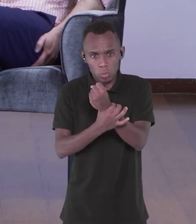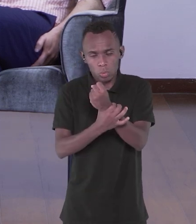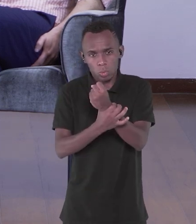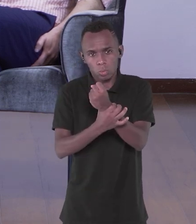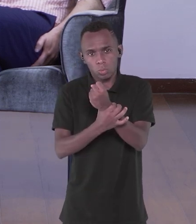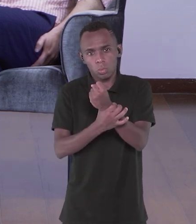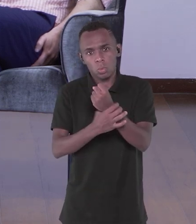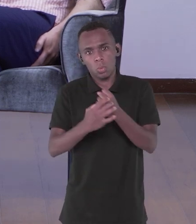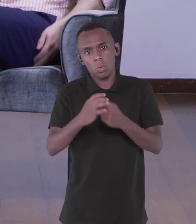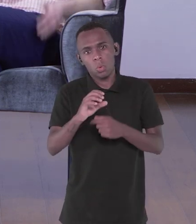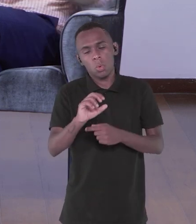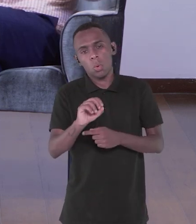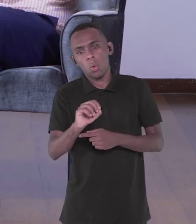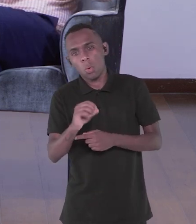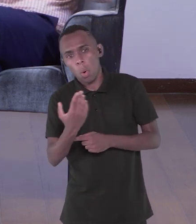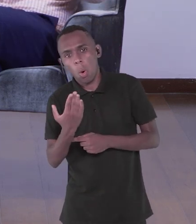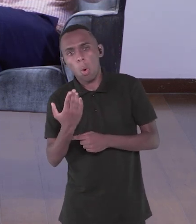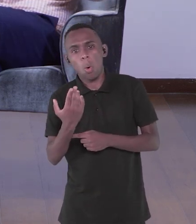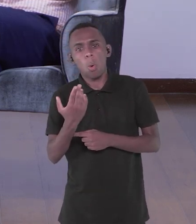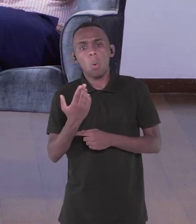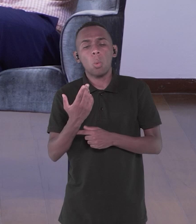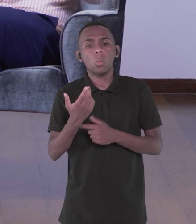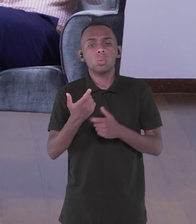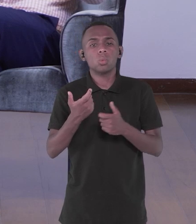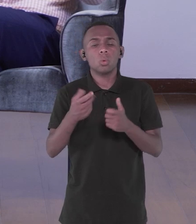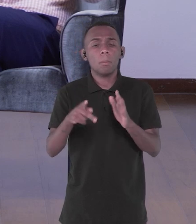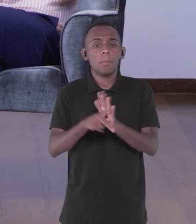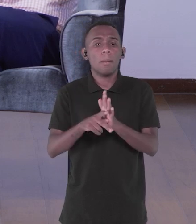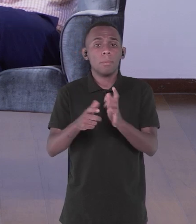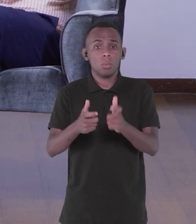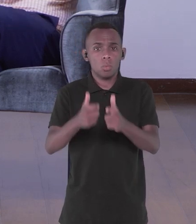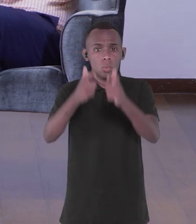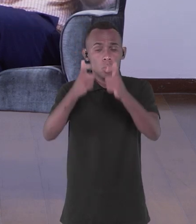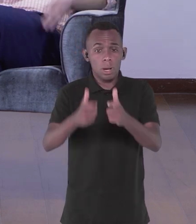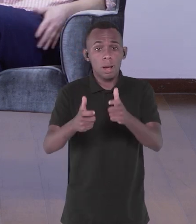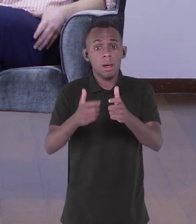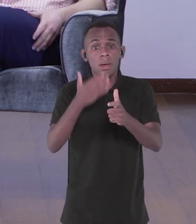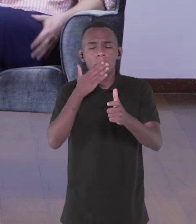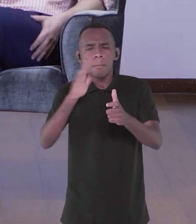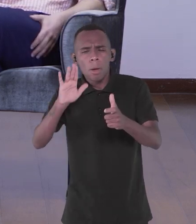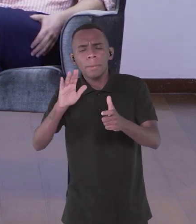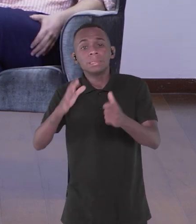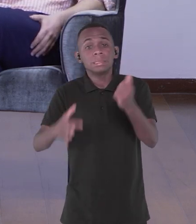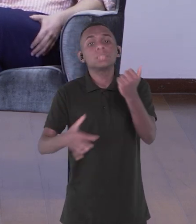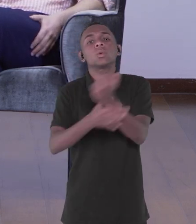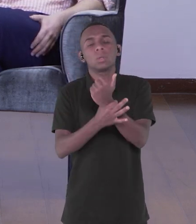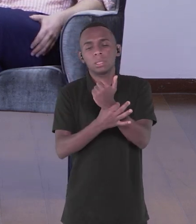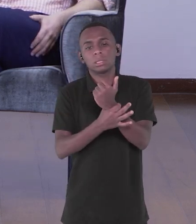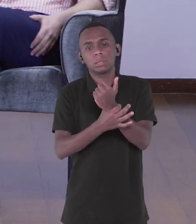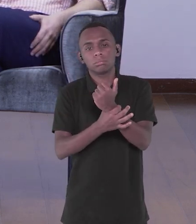ou em algum tipo de estabelecimento que promete algum tipo de segurança.